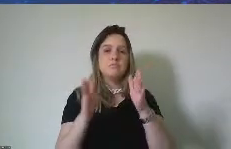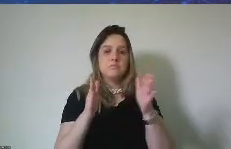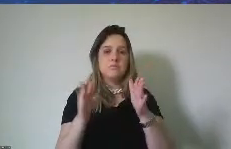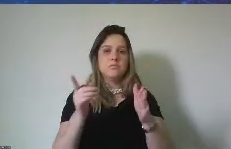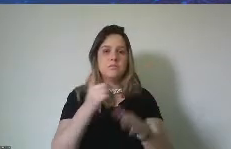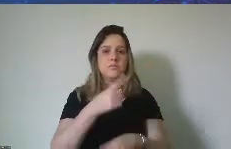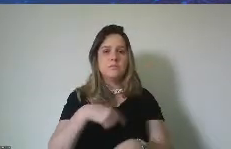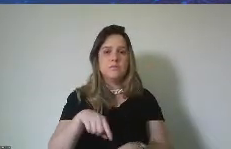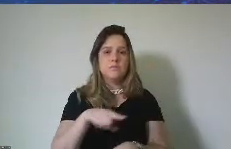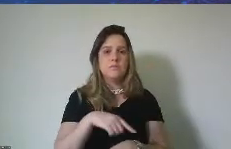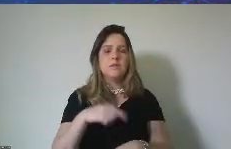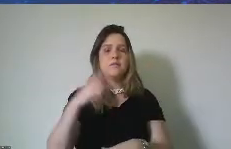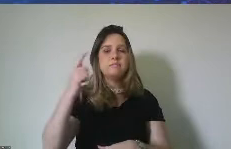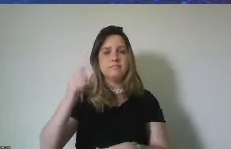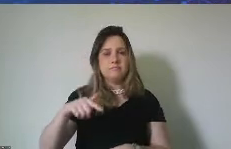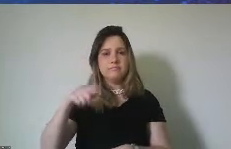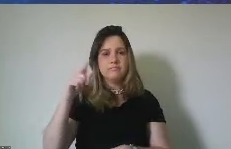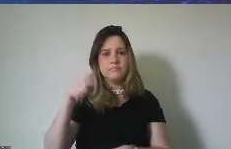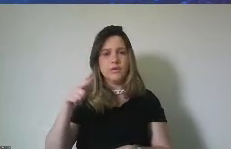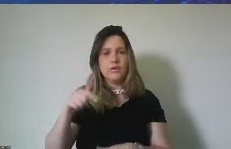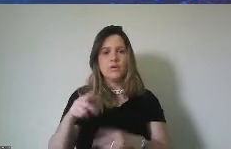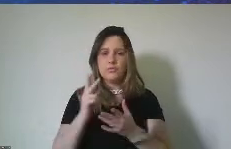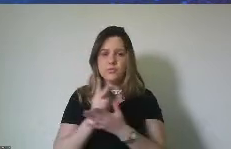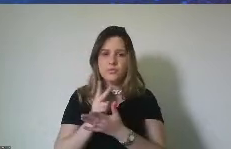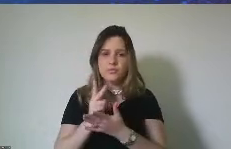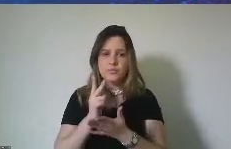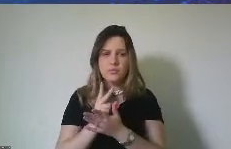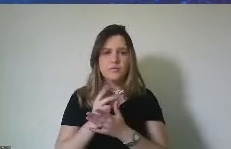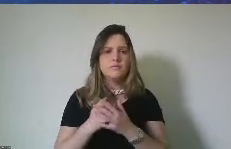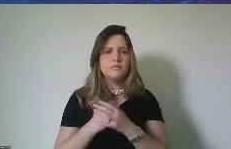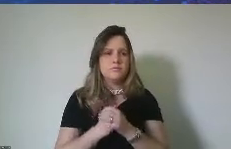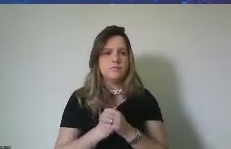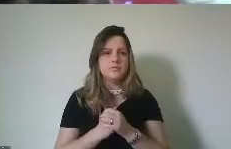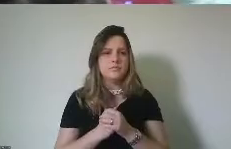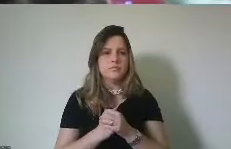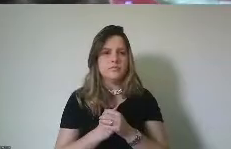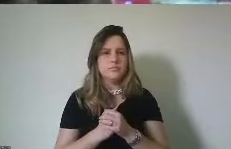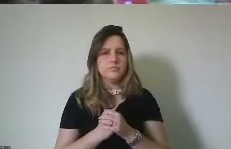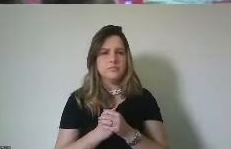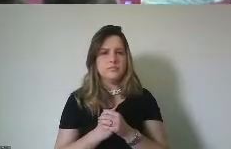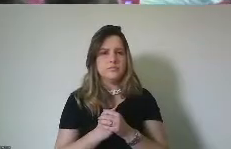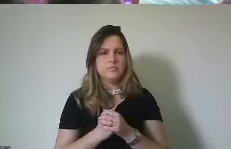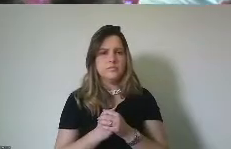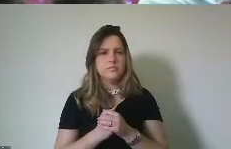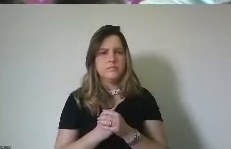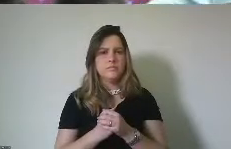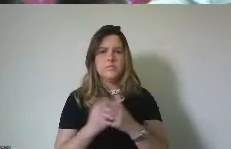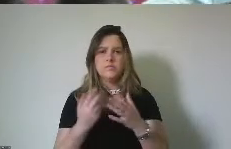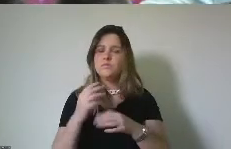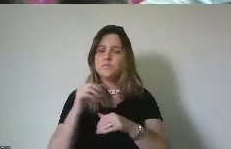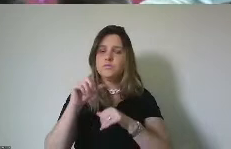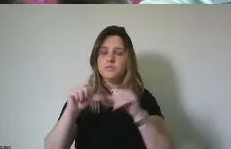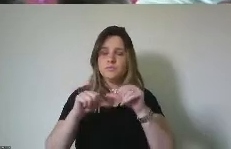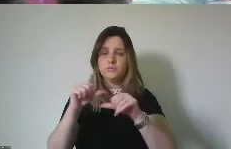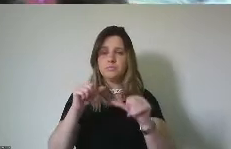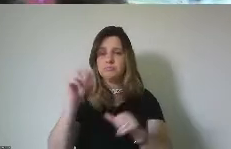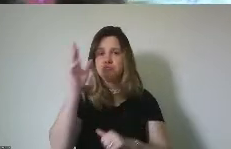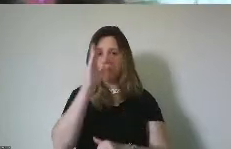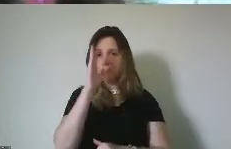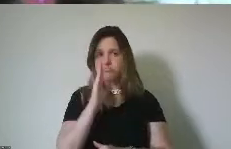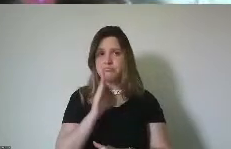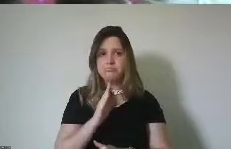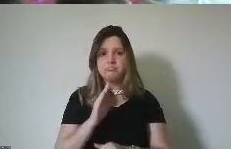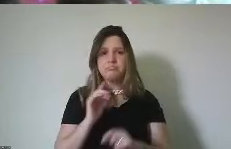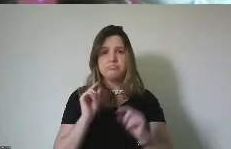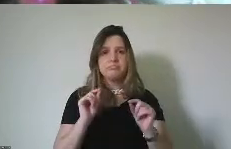demanda confiabilidade e resiliência uma uma pergunta é bem interessante que a gente tem sido feito com